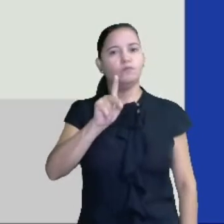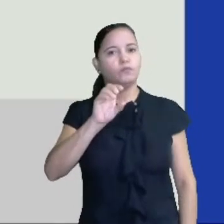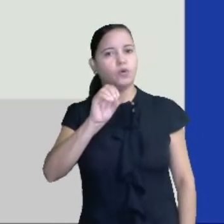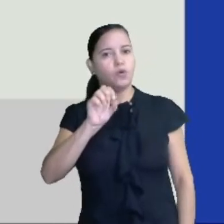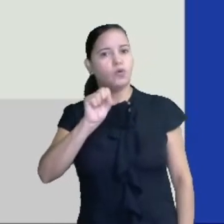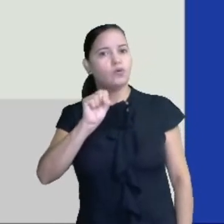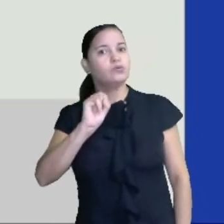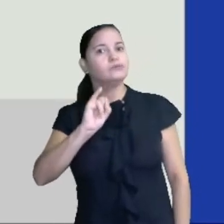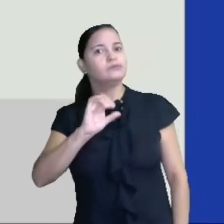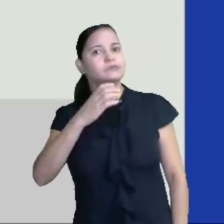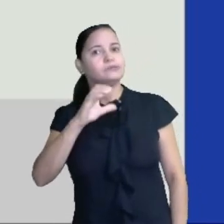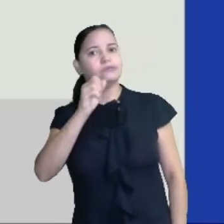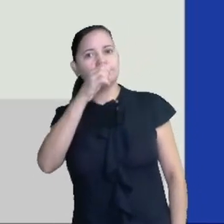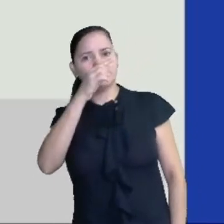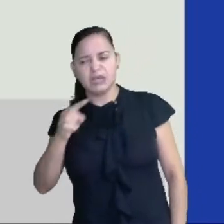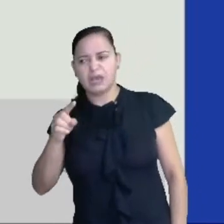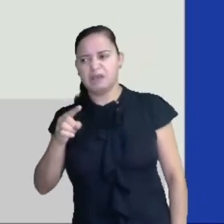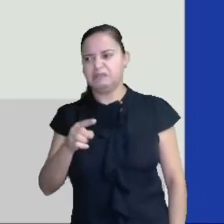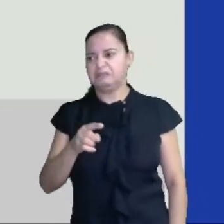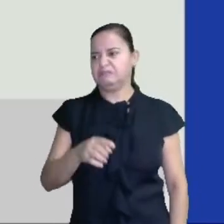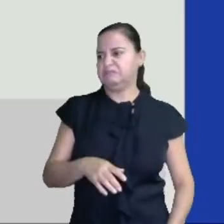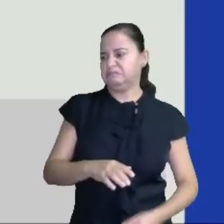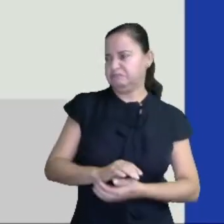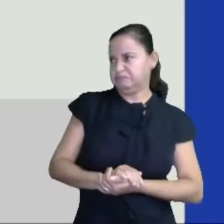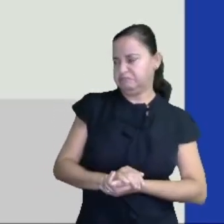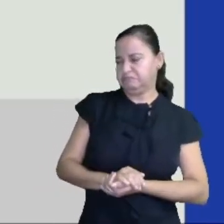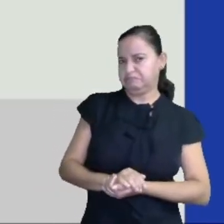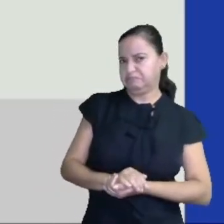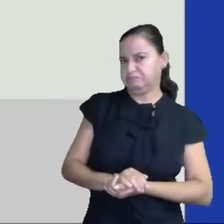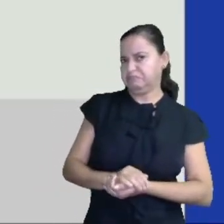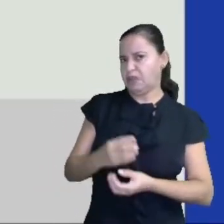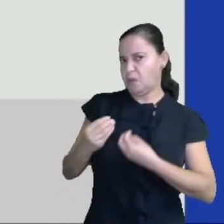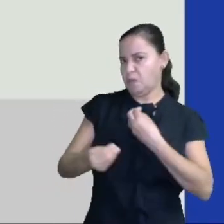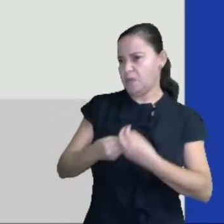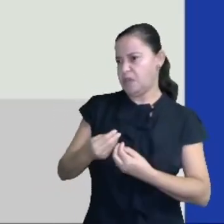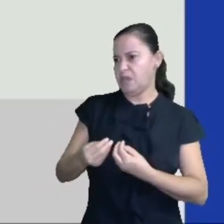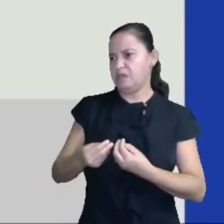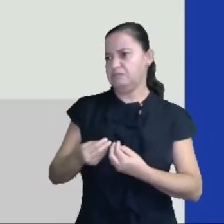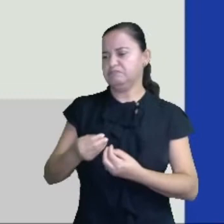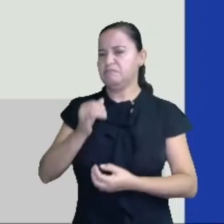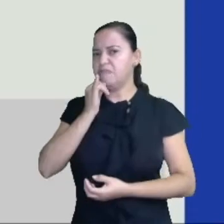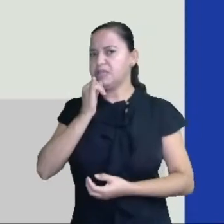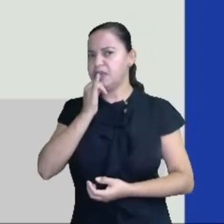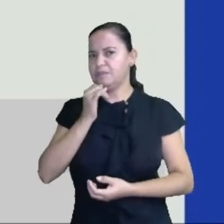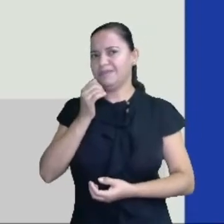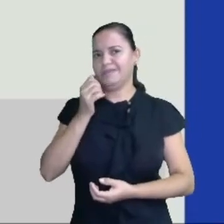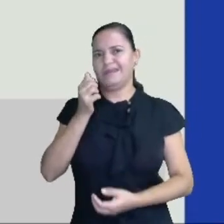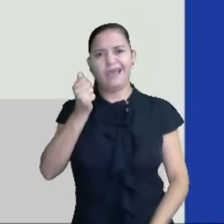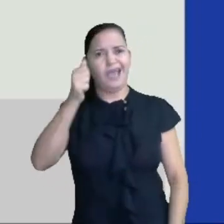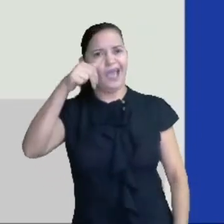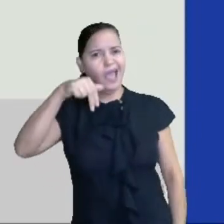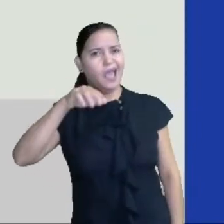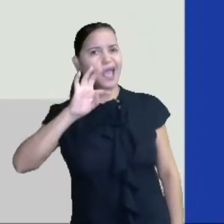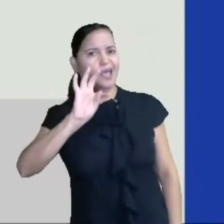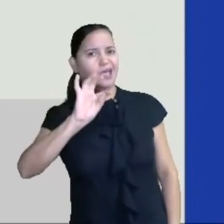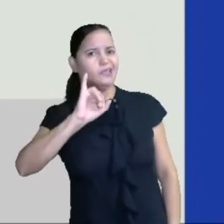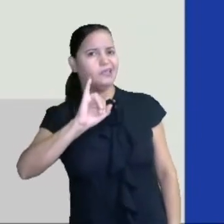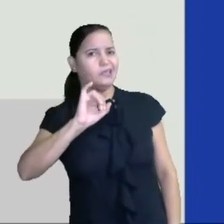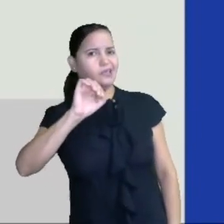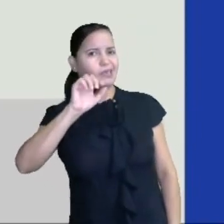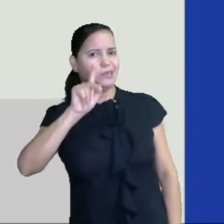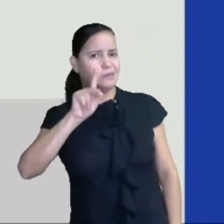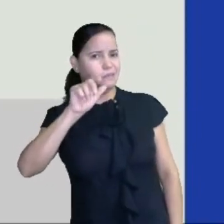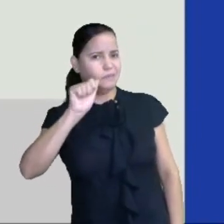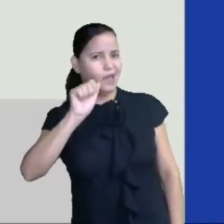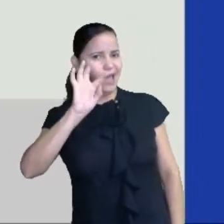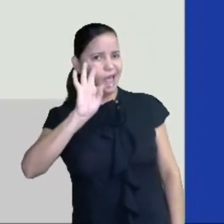Antipatia. Entendeu, gente? Antipatia. É oposição a pessoa simpática, né? A pessoa que tem